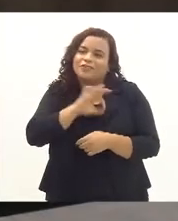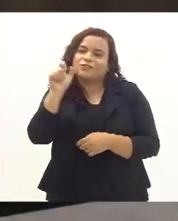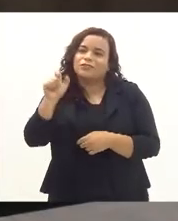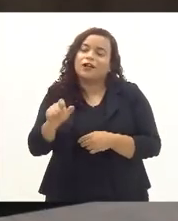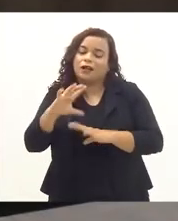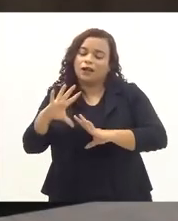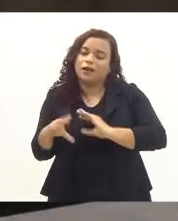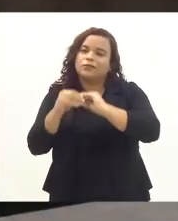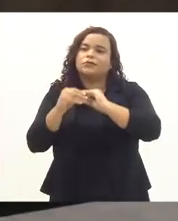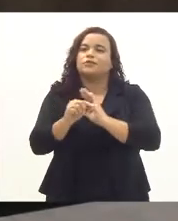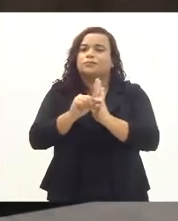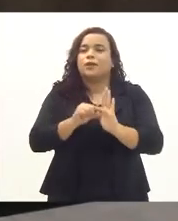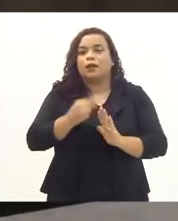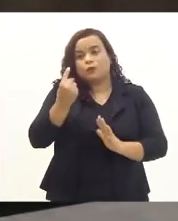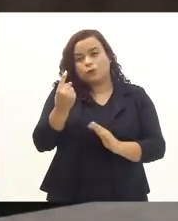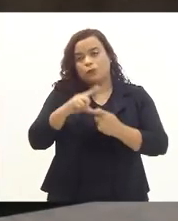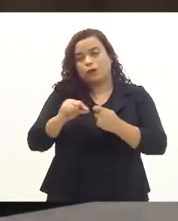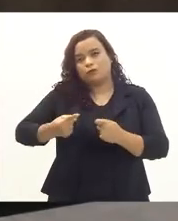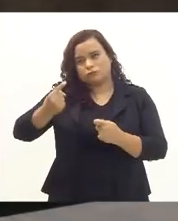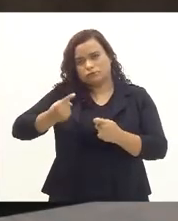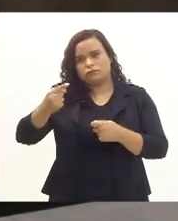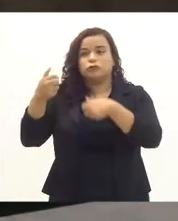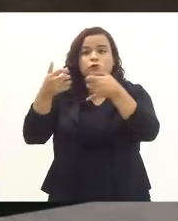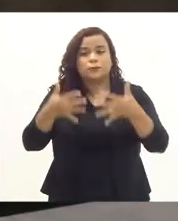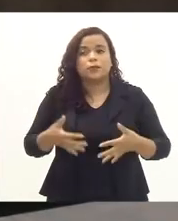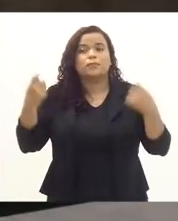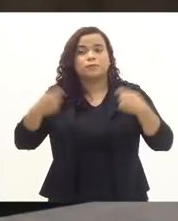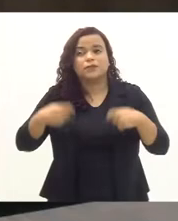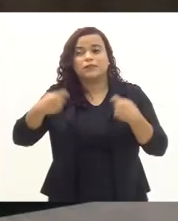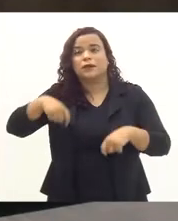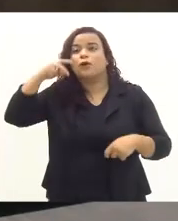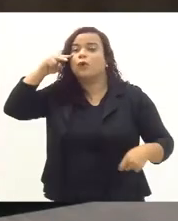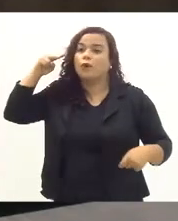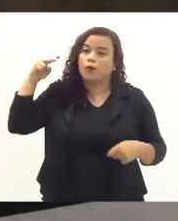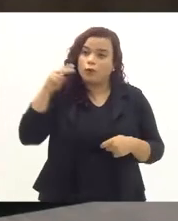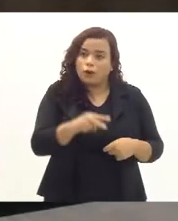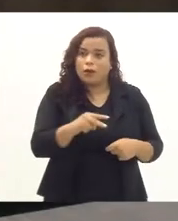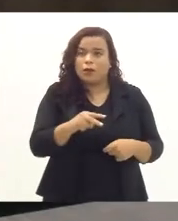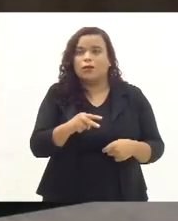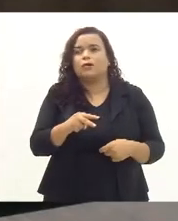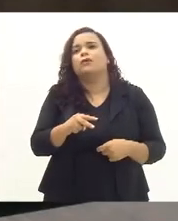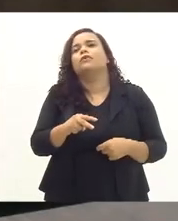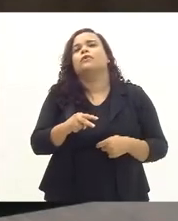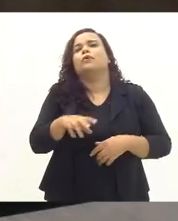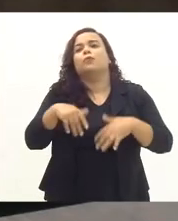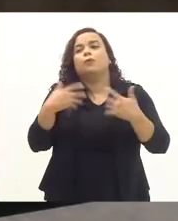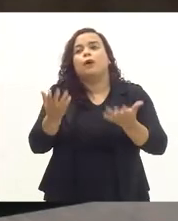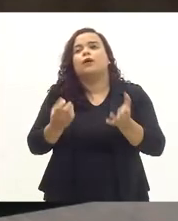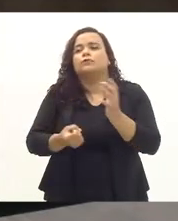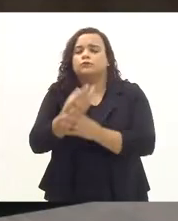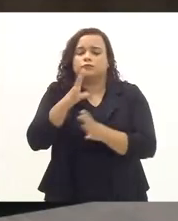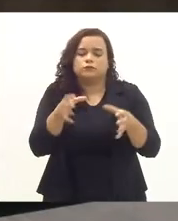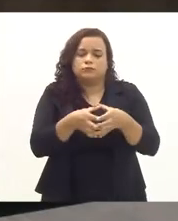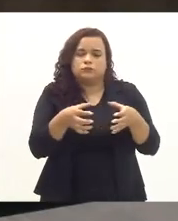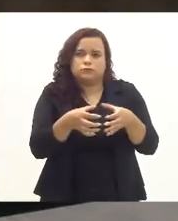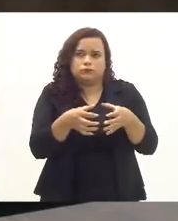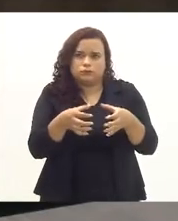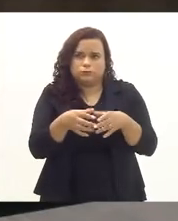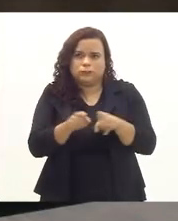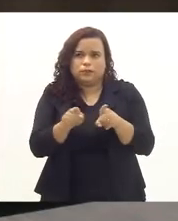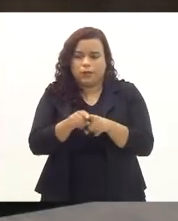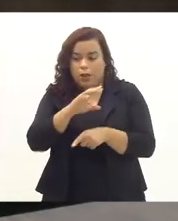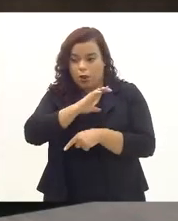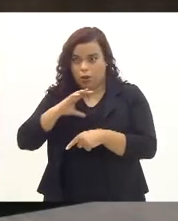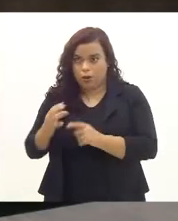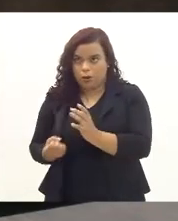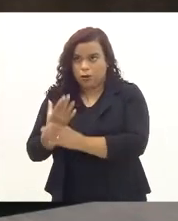artigo 1º dizendo que deverá ser observado na formação do Conselho e da comissão a